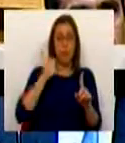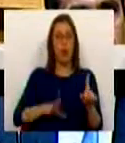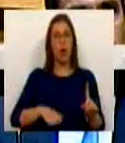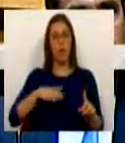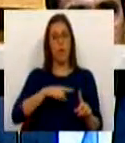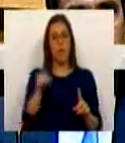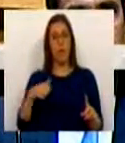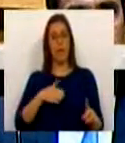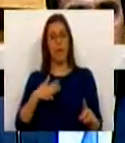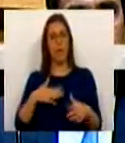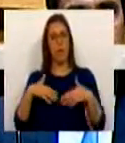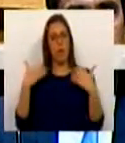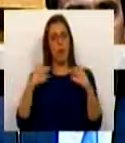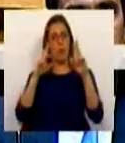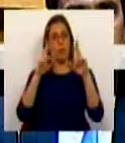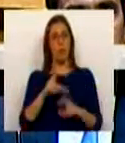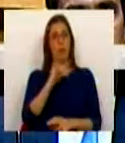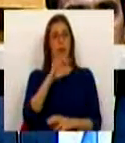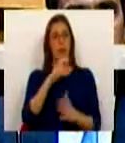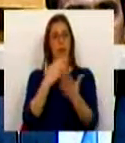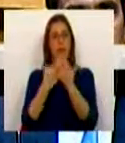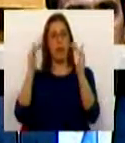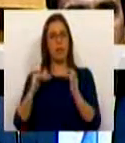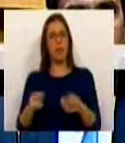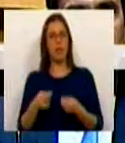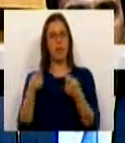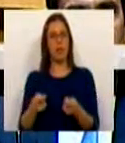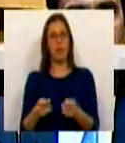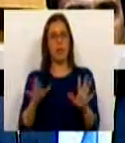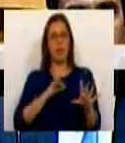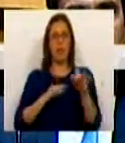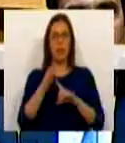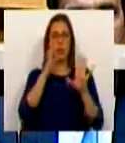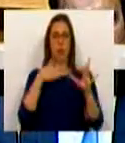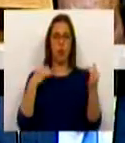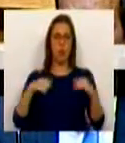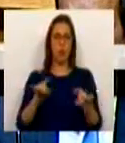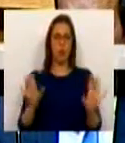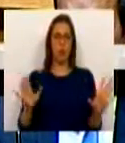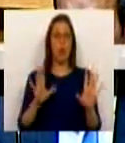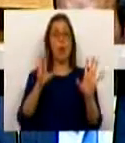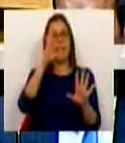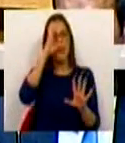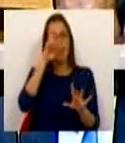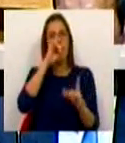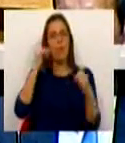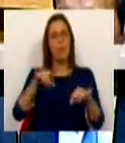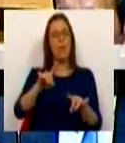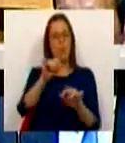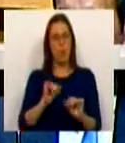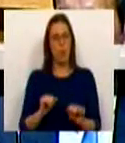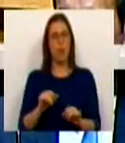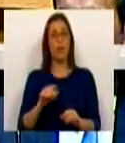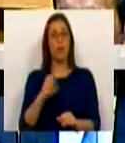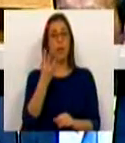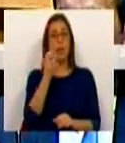confiança das empresas e que foi o abandono da descida de IRC que levou à queda do investimento. Sr. Deputado, eu discordo de si, mas sabe quem é que também discorda de si?